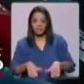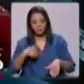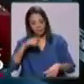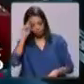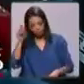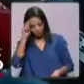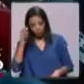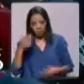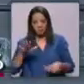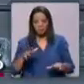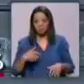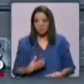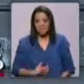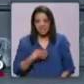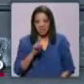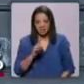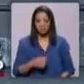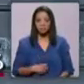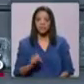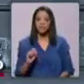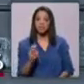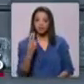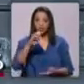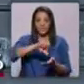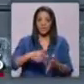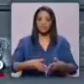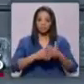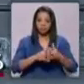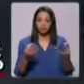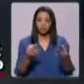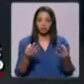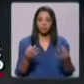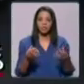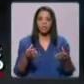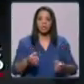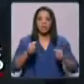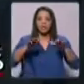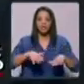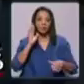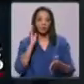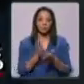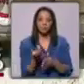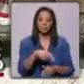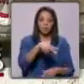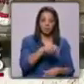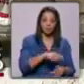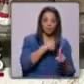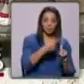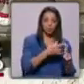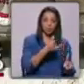respeito, mas que não senti. As duas centrais sindicais estiveram juntas em greve pela última vez, em novembro de 2013.